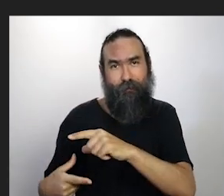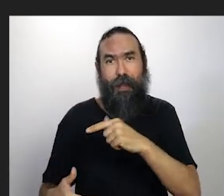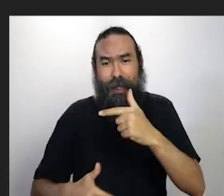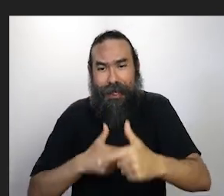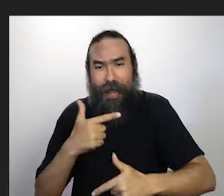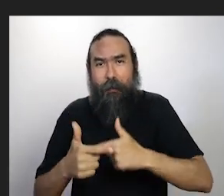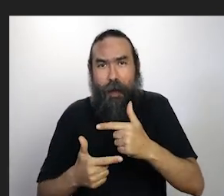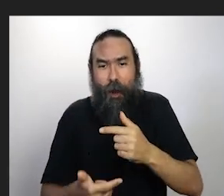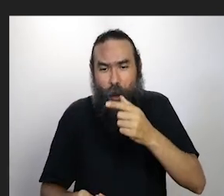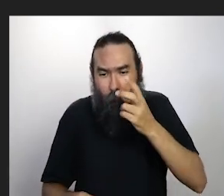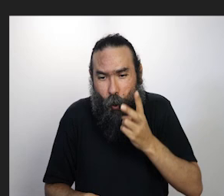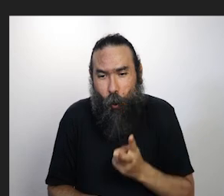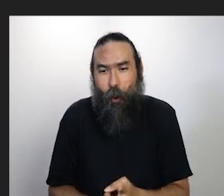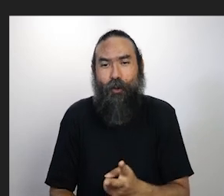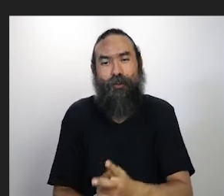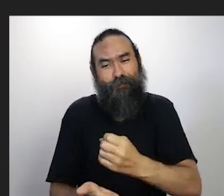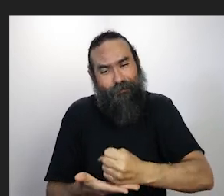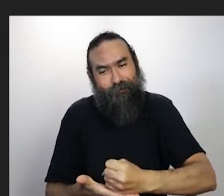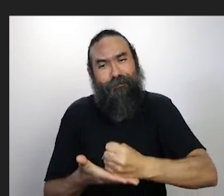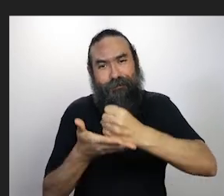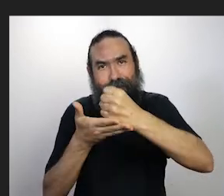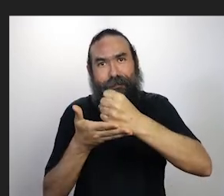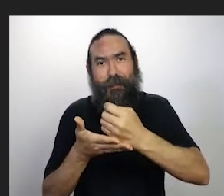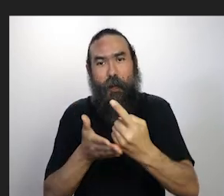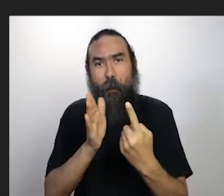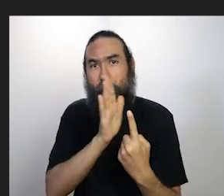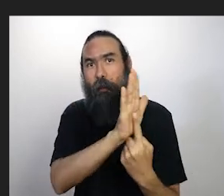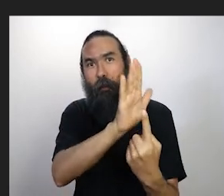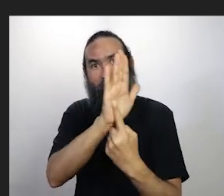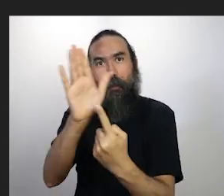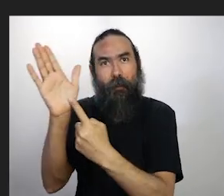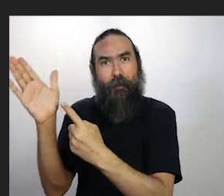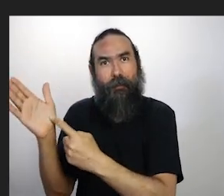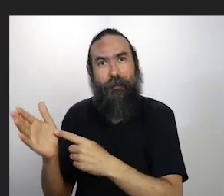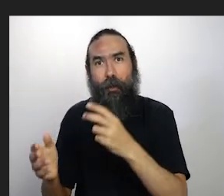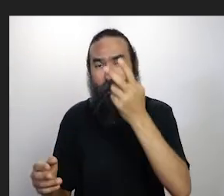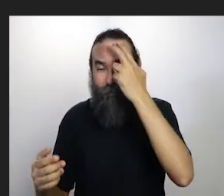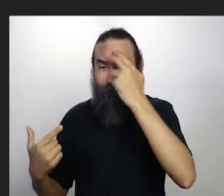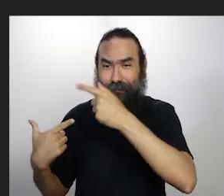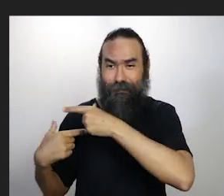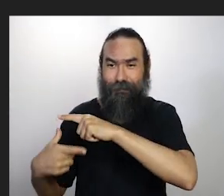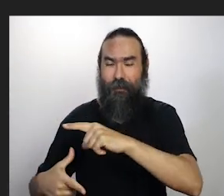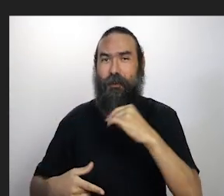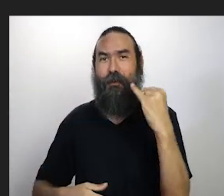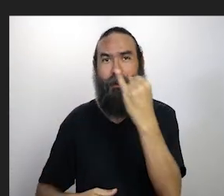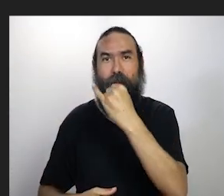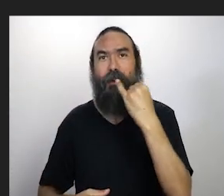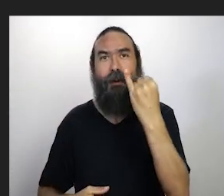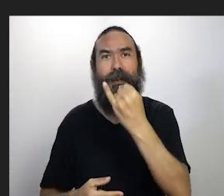e anualmente traz um novo olhar, traz novidades. Então